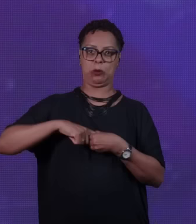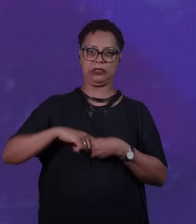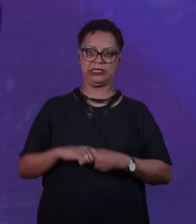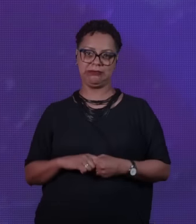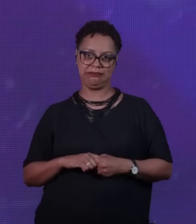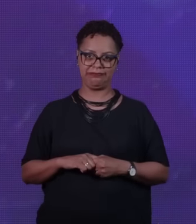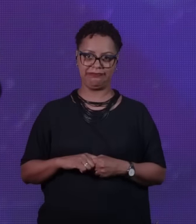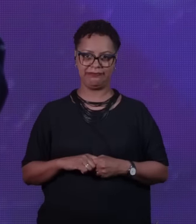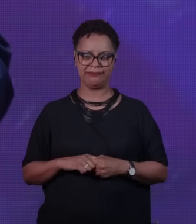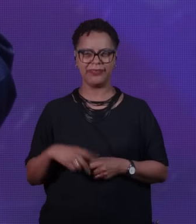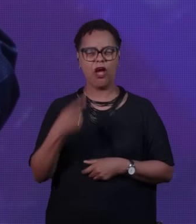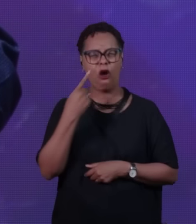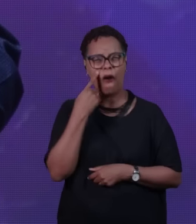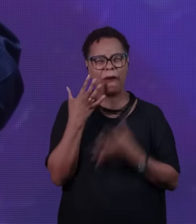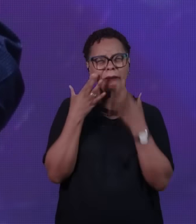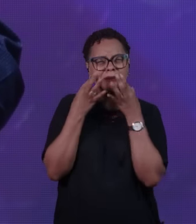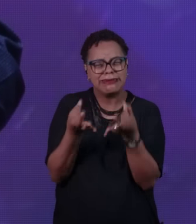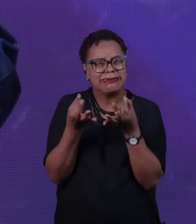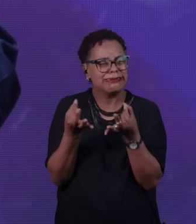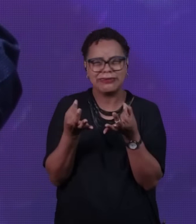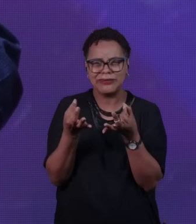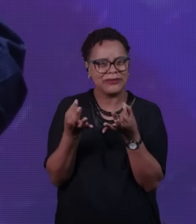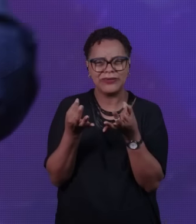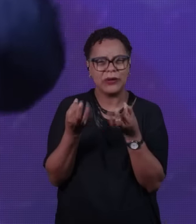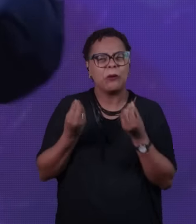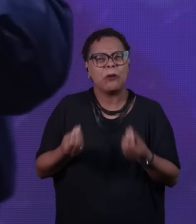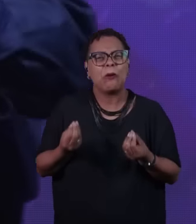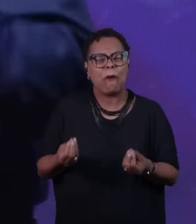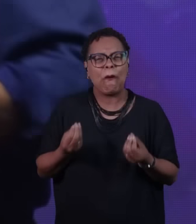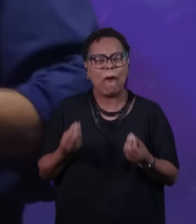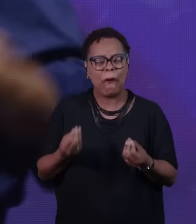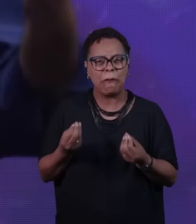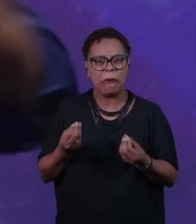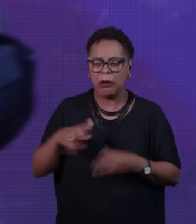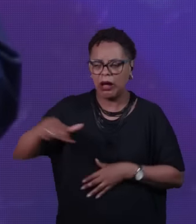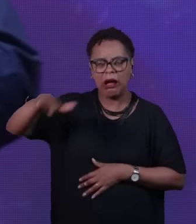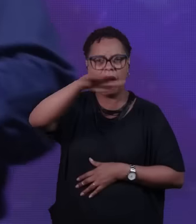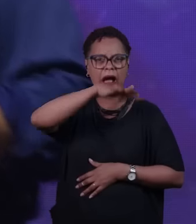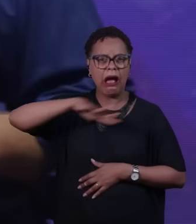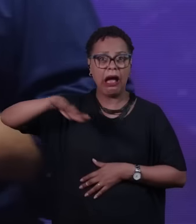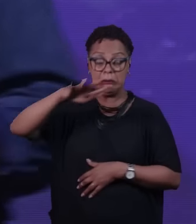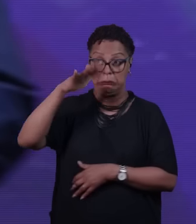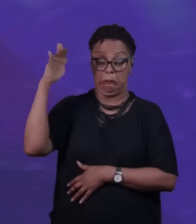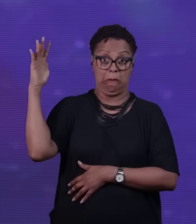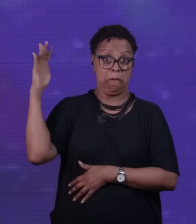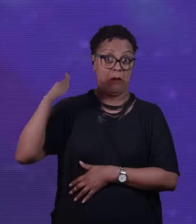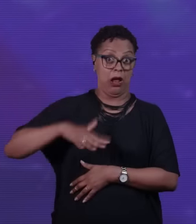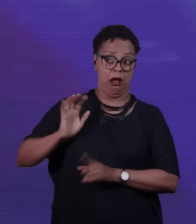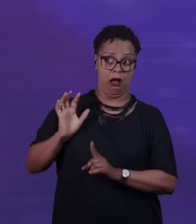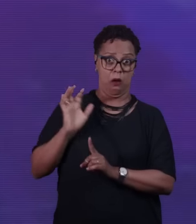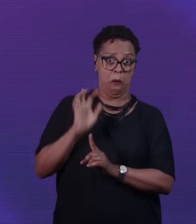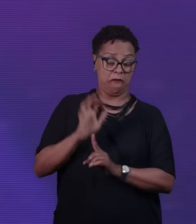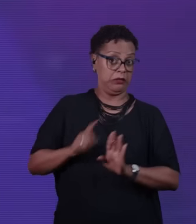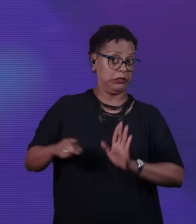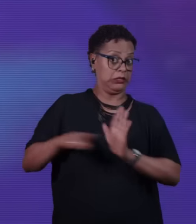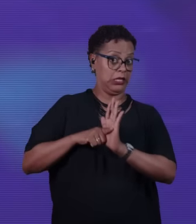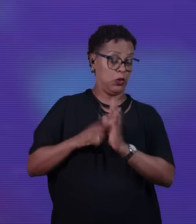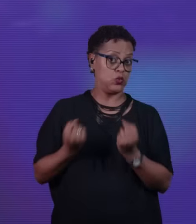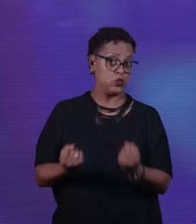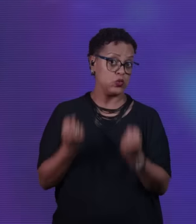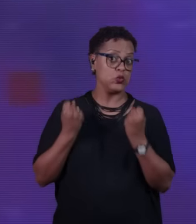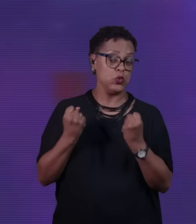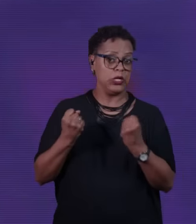Vejam o nível de malignidade que aquela sociedade tinha. E a igreja